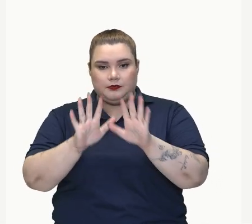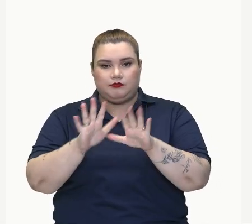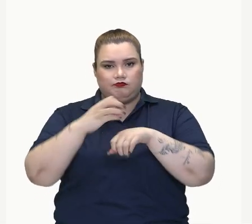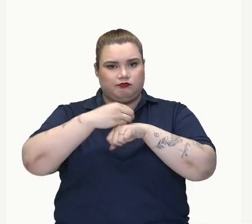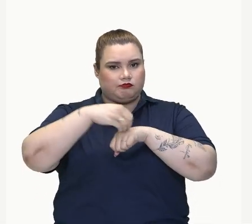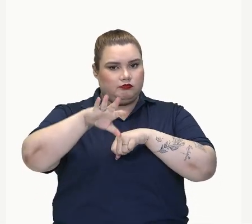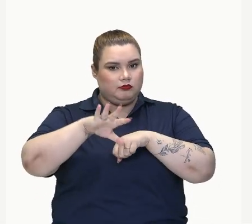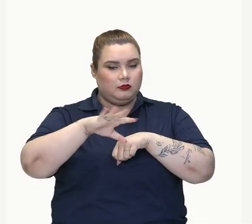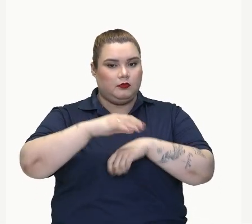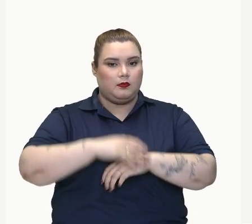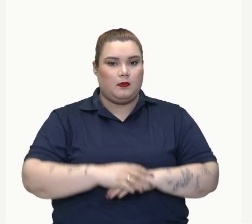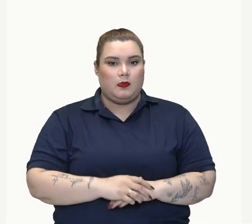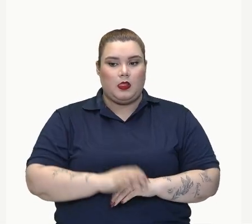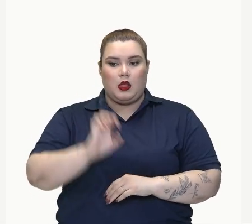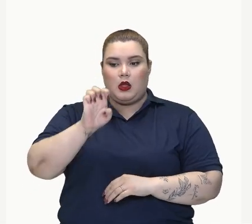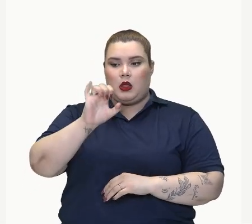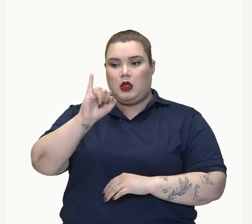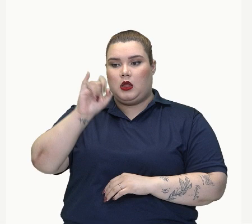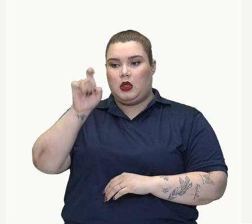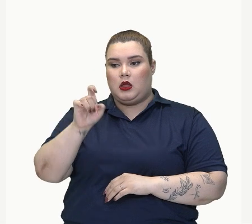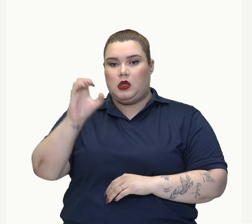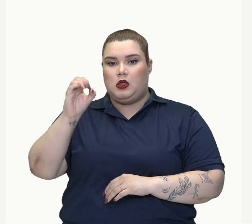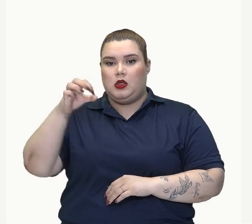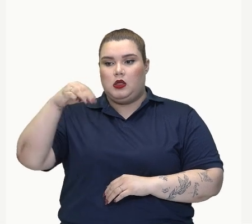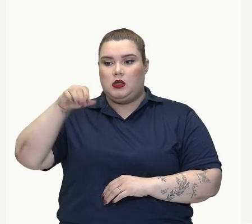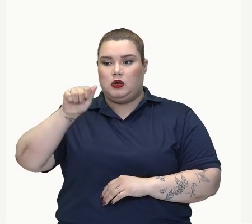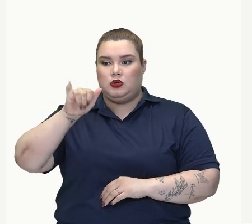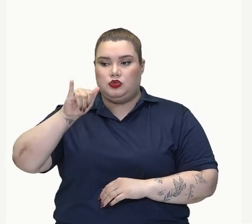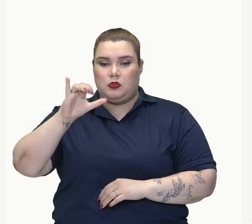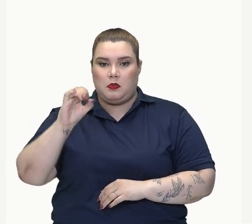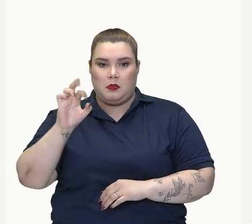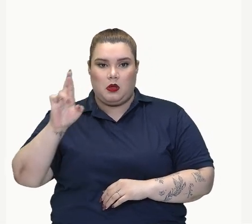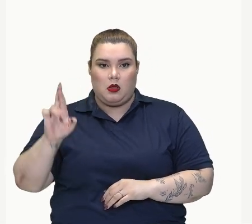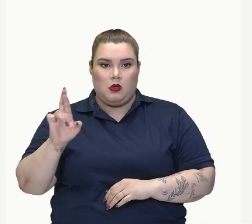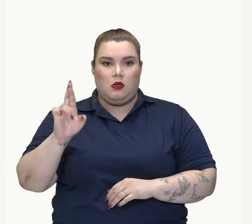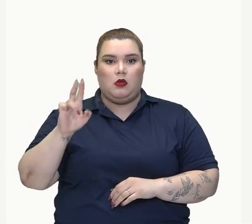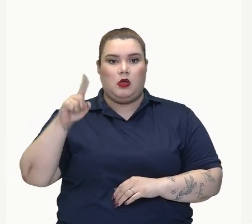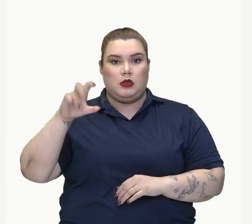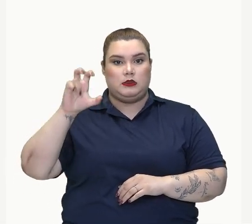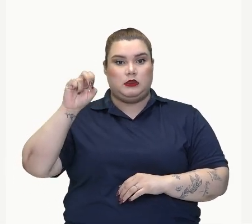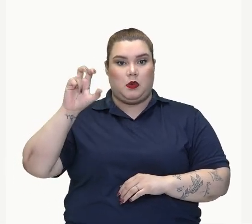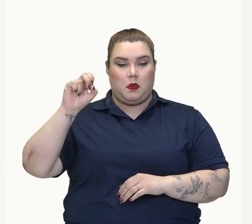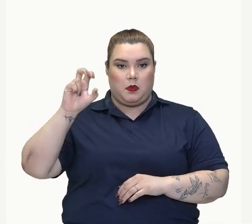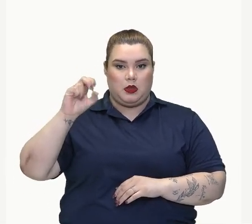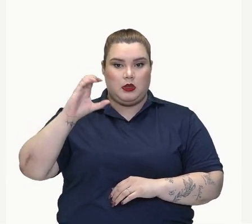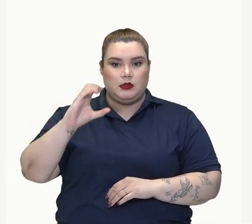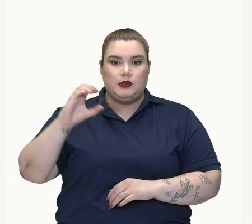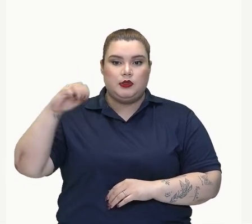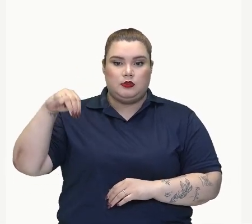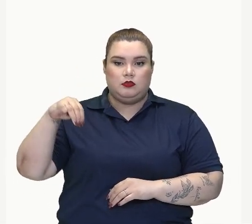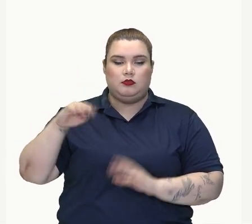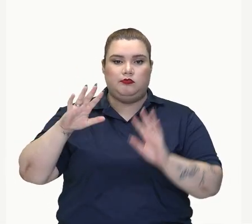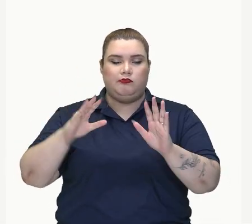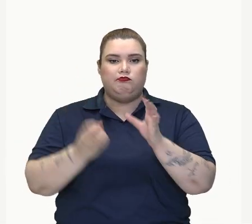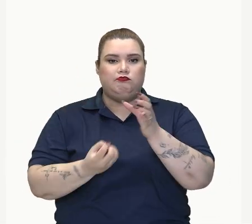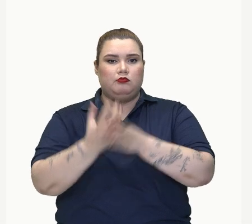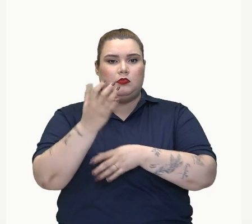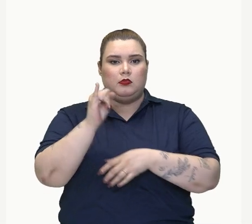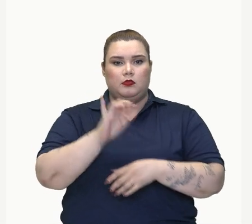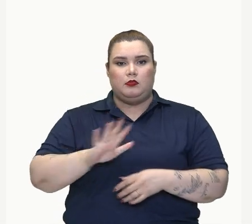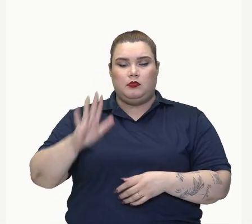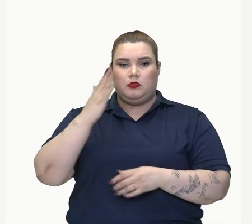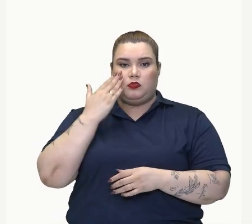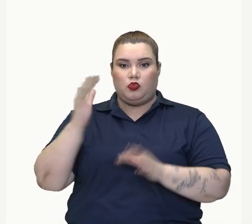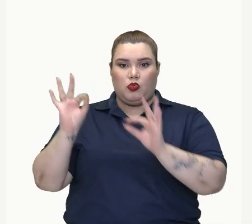tá? O eixo maior mede 50, né? Vou tentar reproduzir aqui, ó, a elipse. O eixo maior é esse aqui,